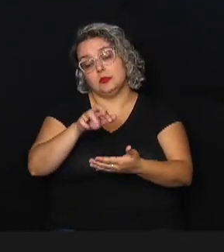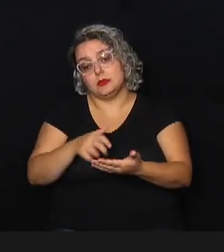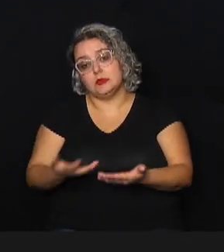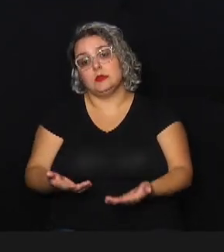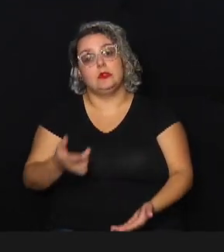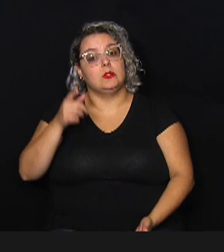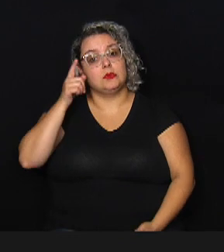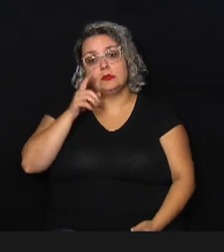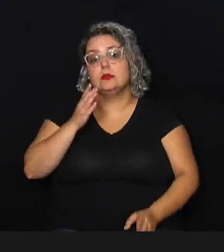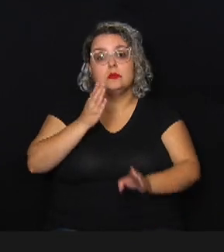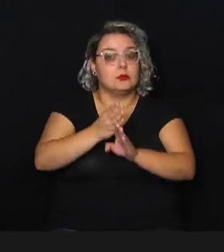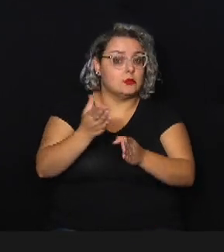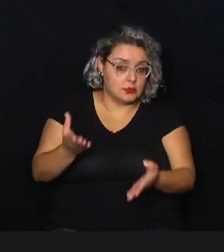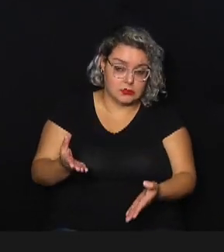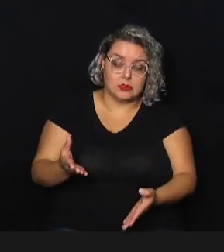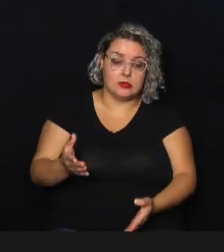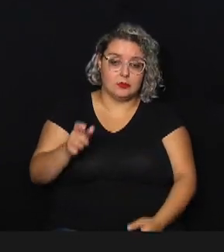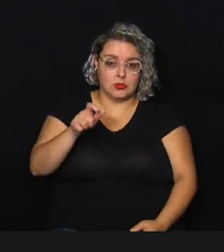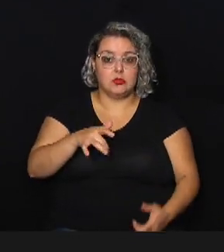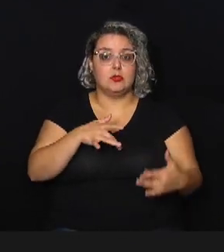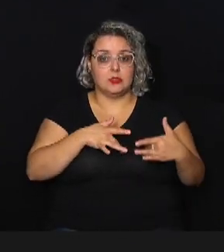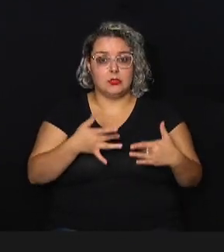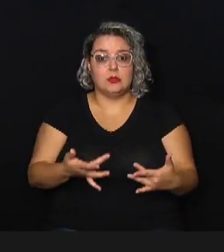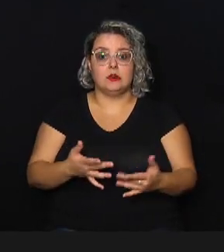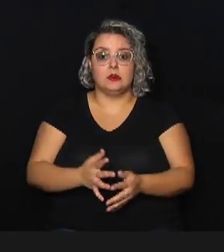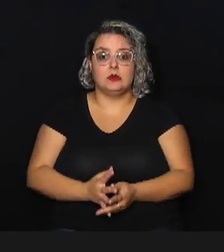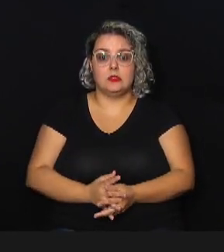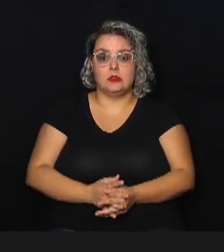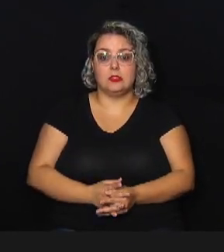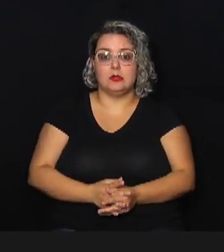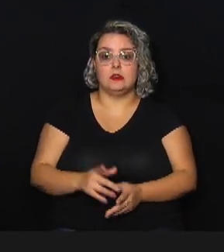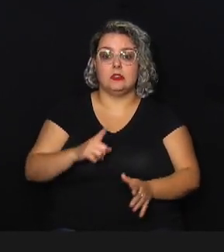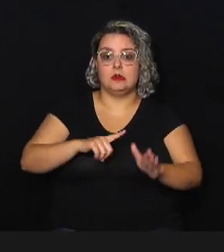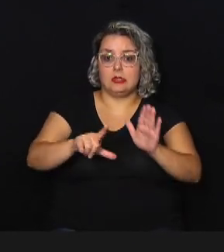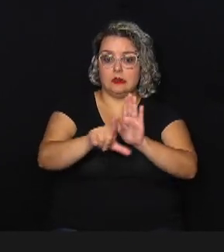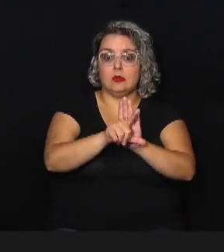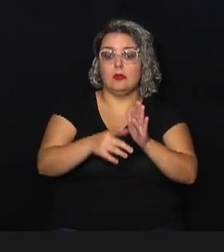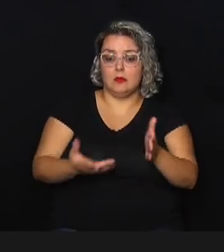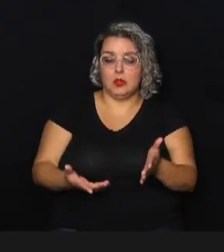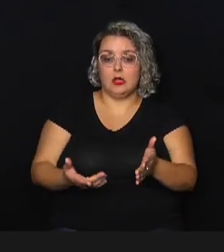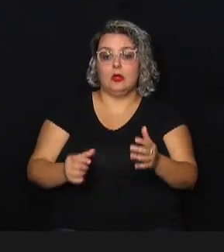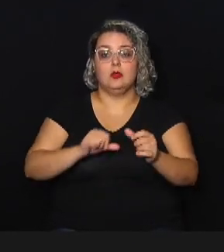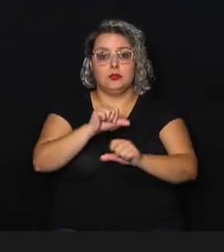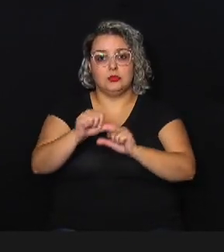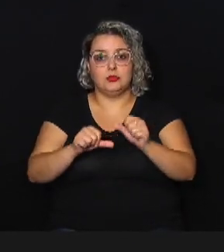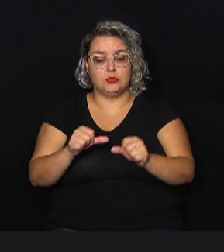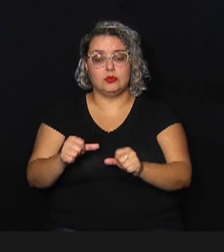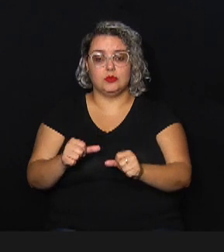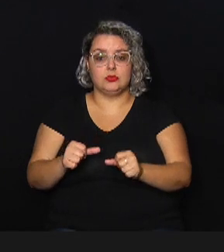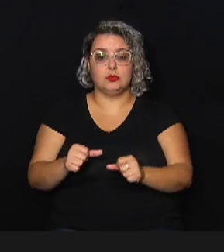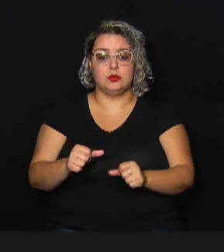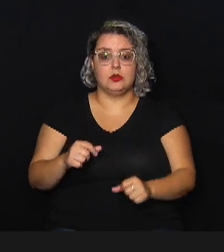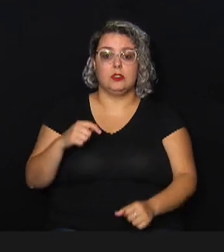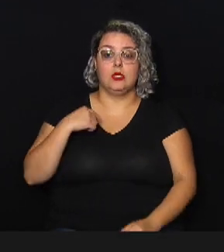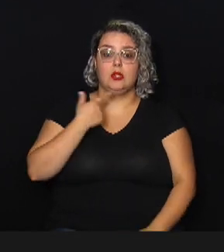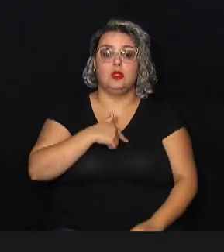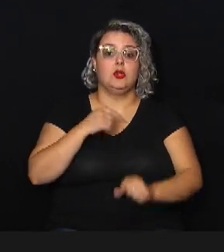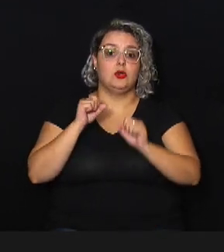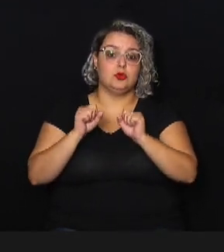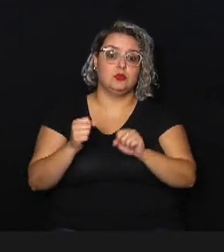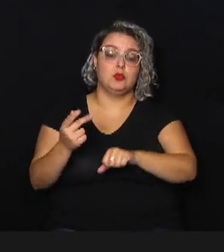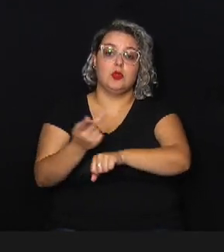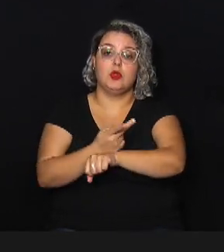consegue localizar esse doador. Tanto é que teve uma lei agora que foi mudada no Congresso, onde que a gente possa procurar